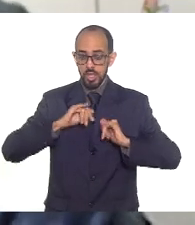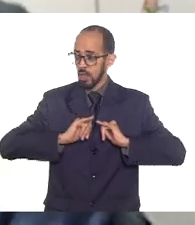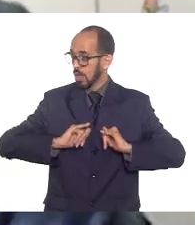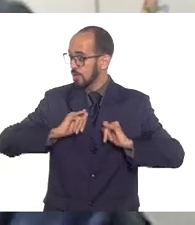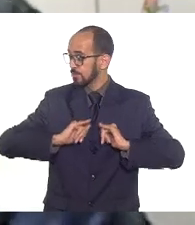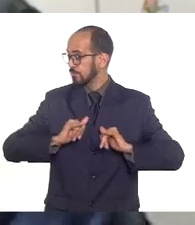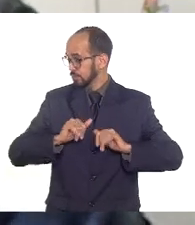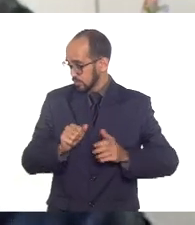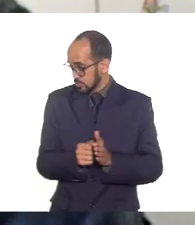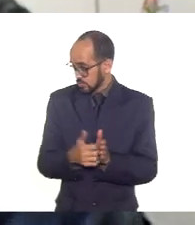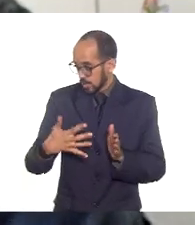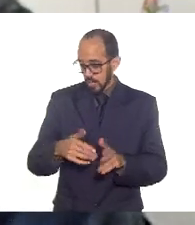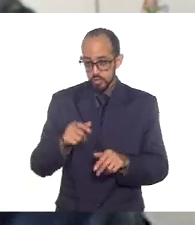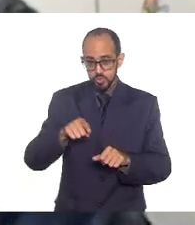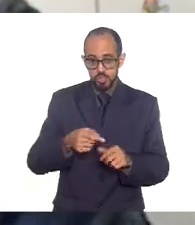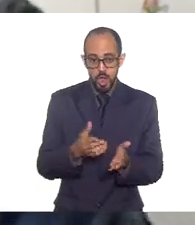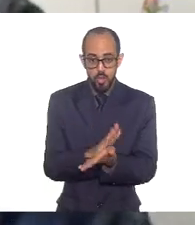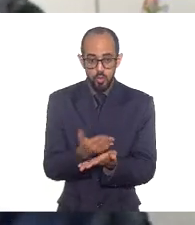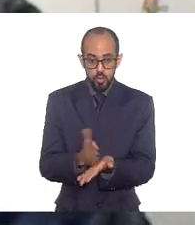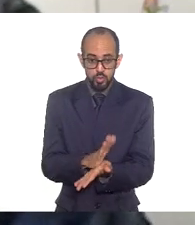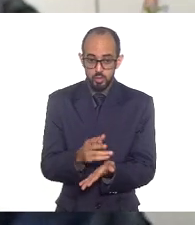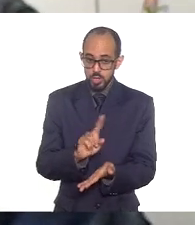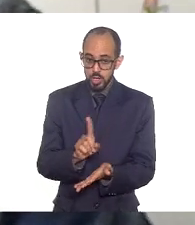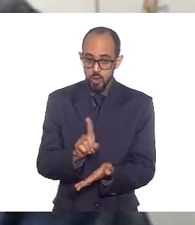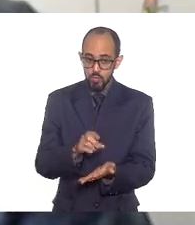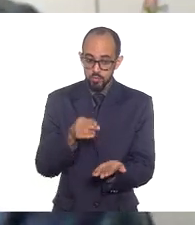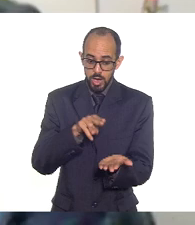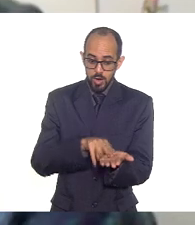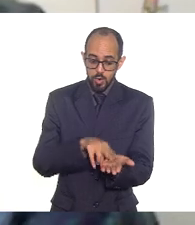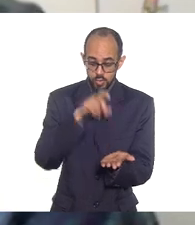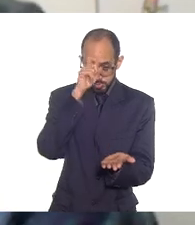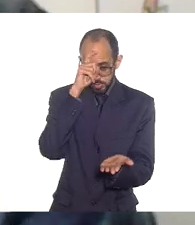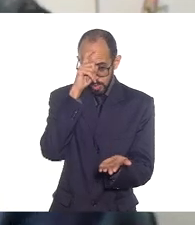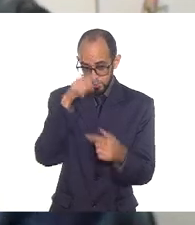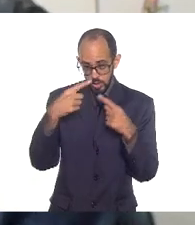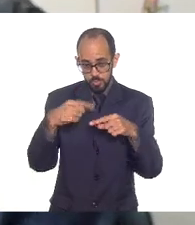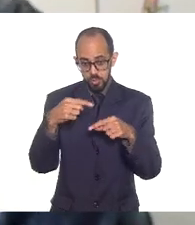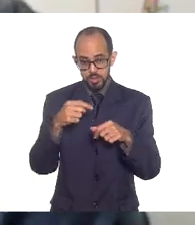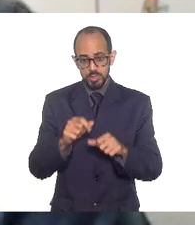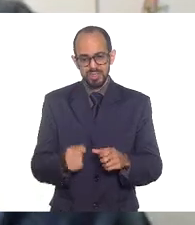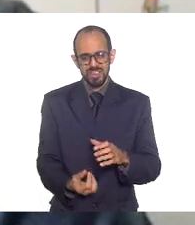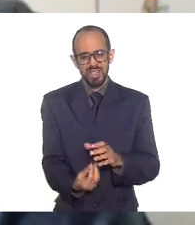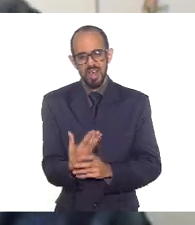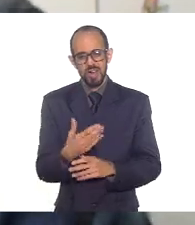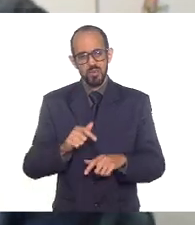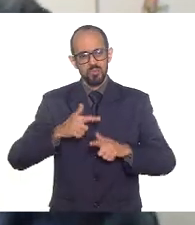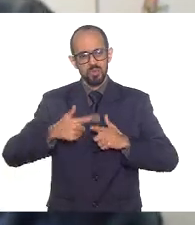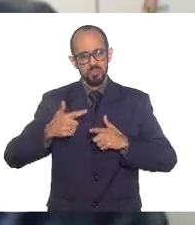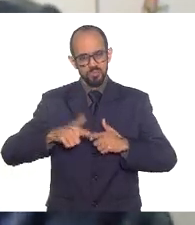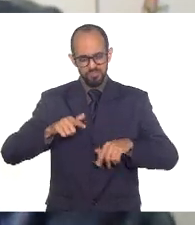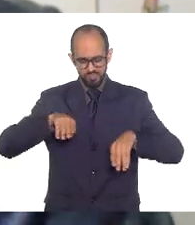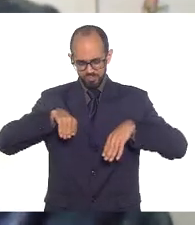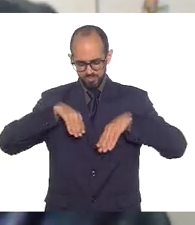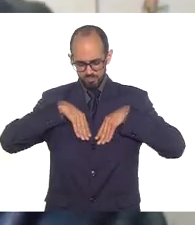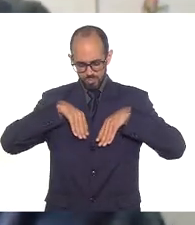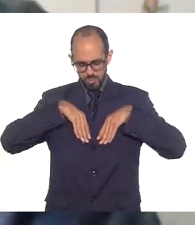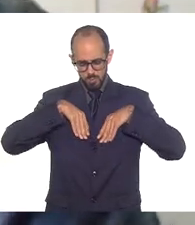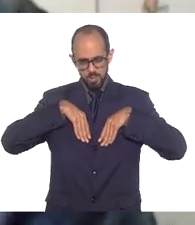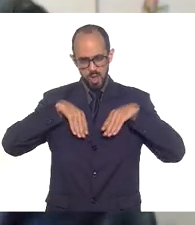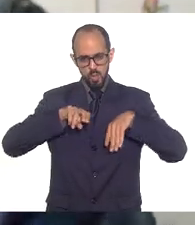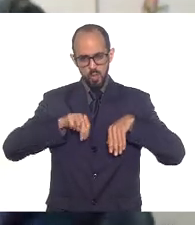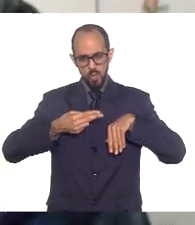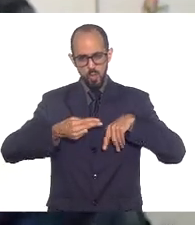de pacientes que sequer foram hospitalizados que depois desenvolveram problemas é o Monari